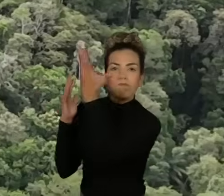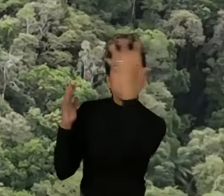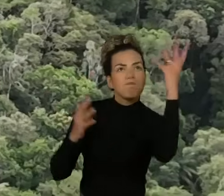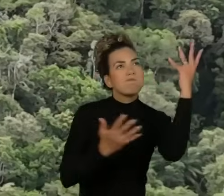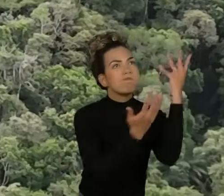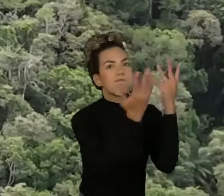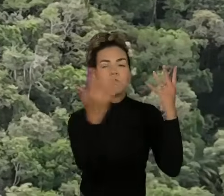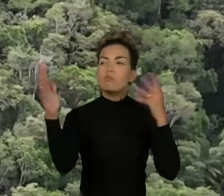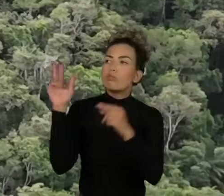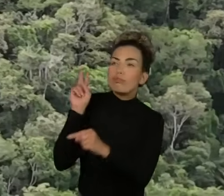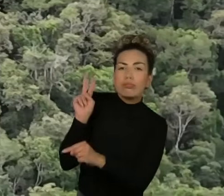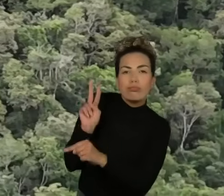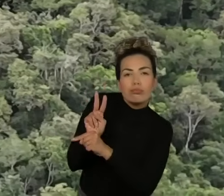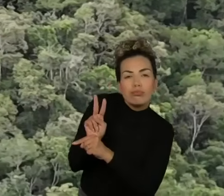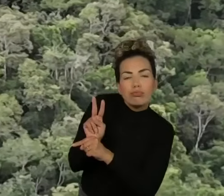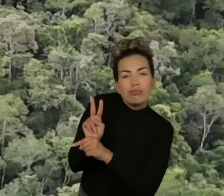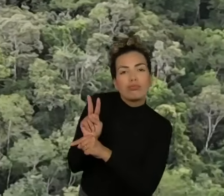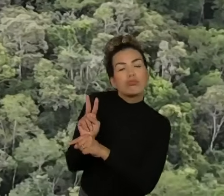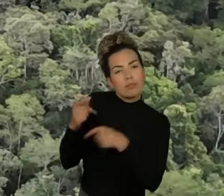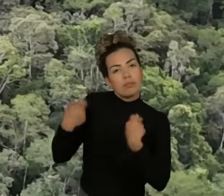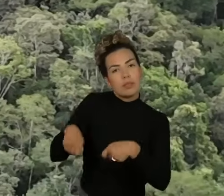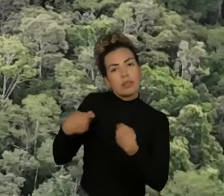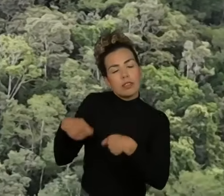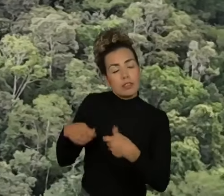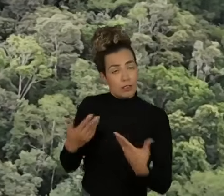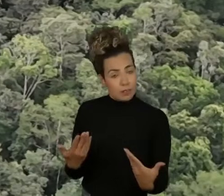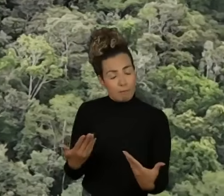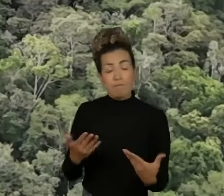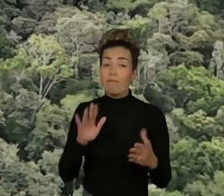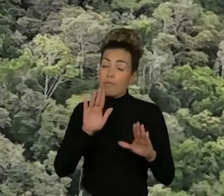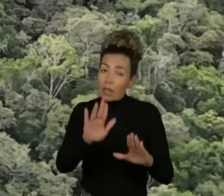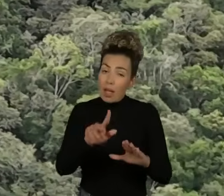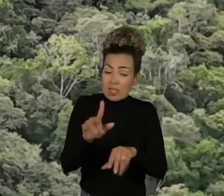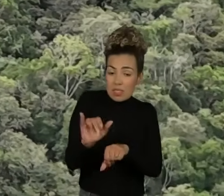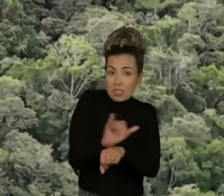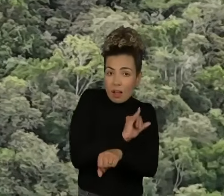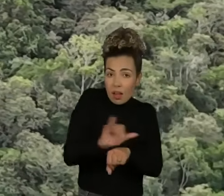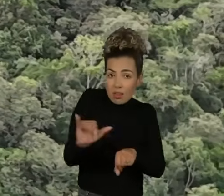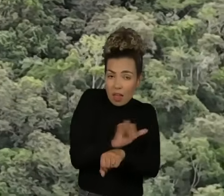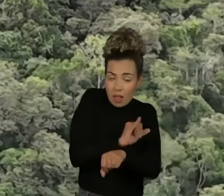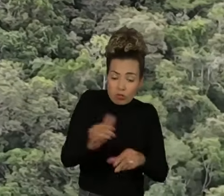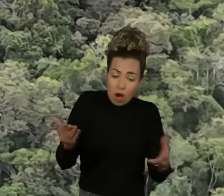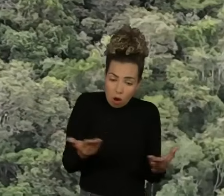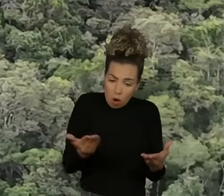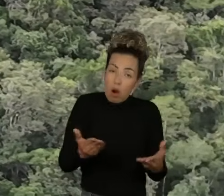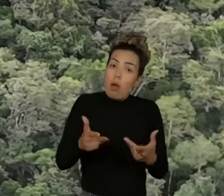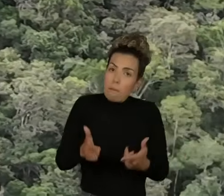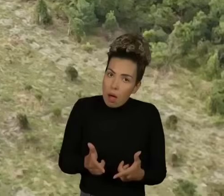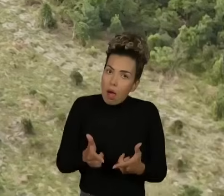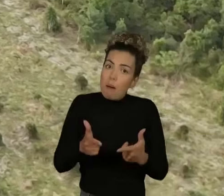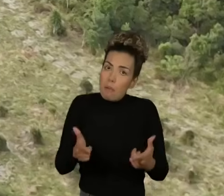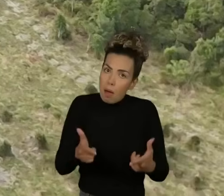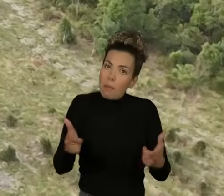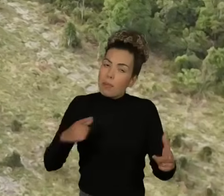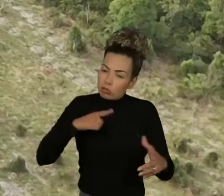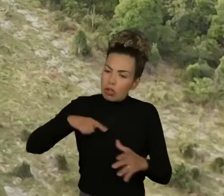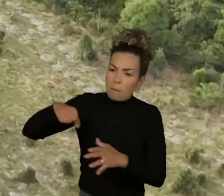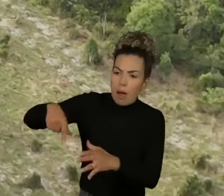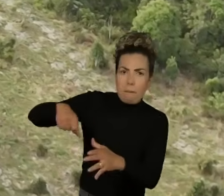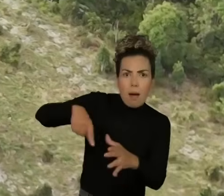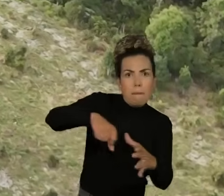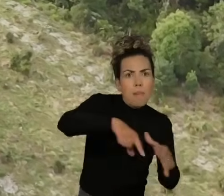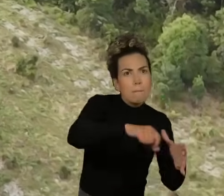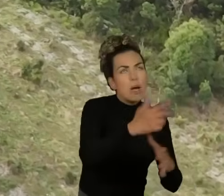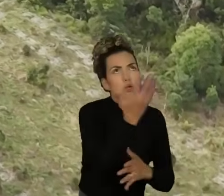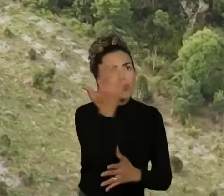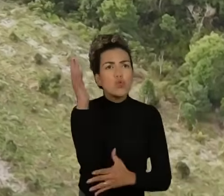com formação de corredores ecológicos. Tecnicamente, há avanços em relação às florestas, mas a recuperação